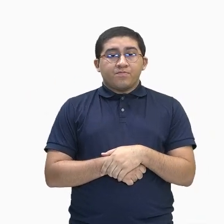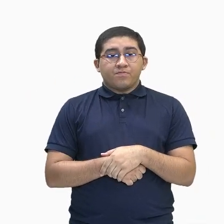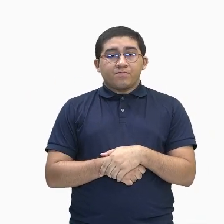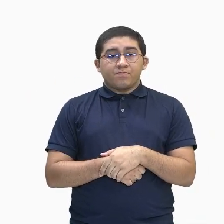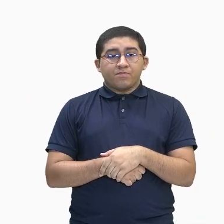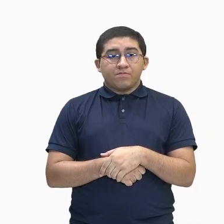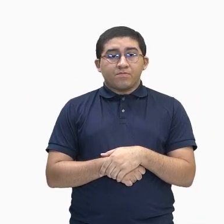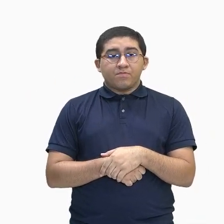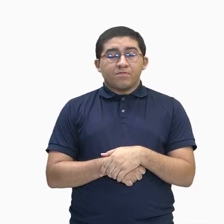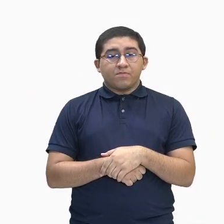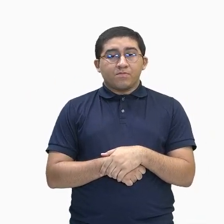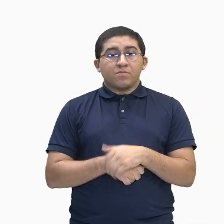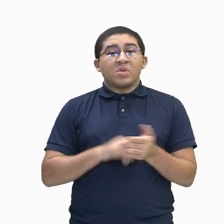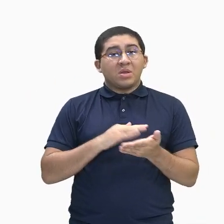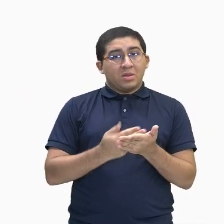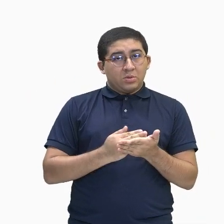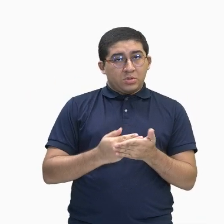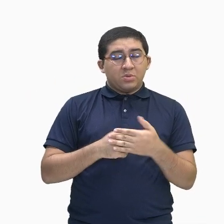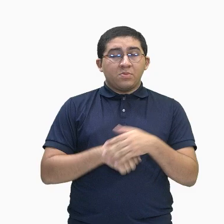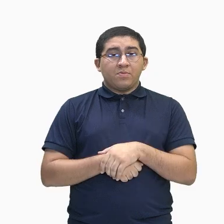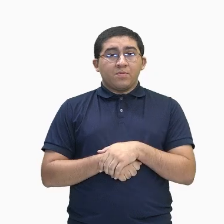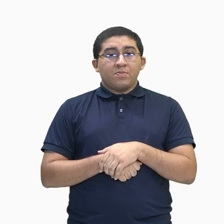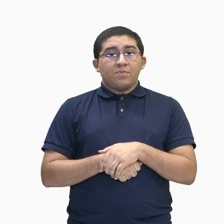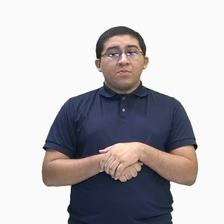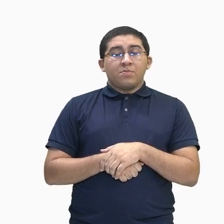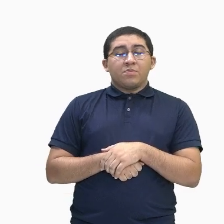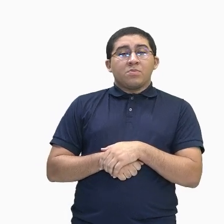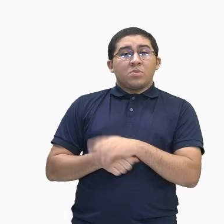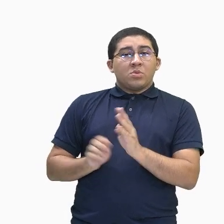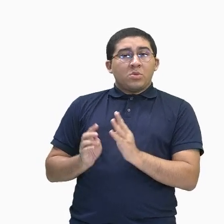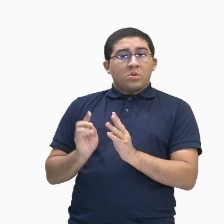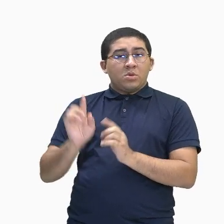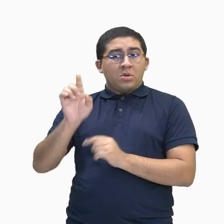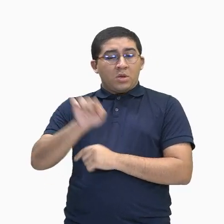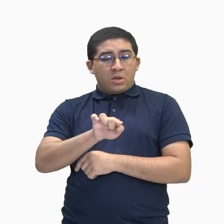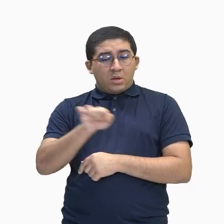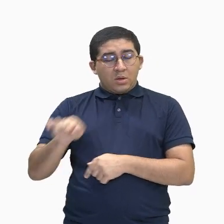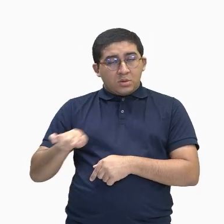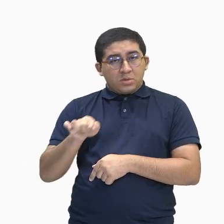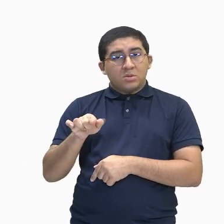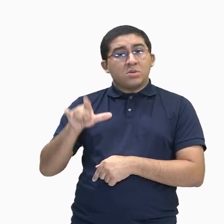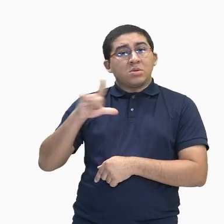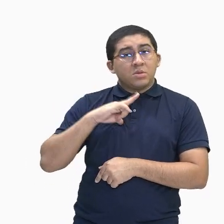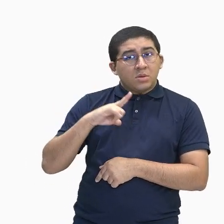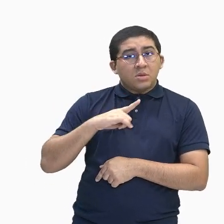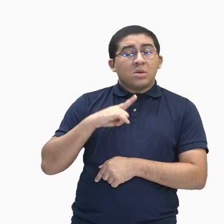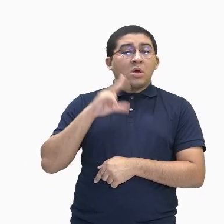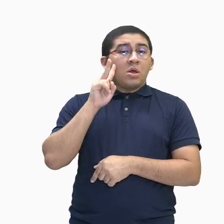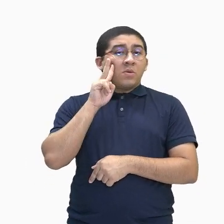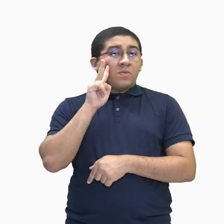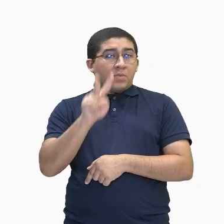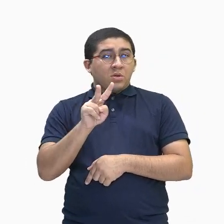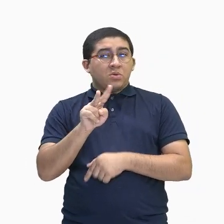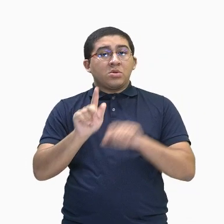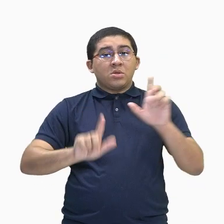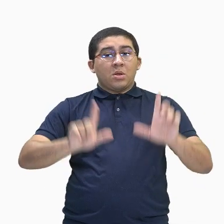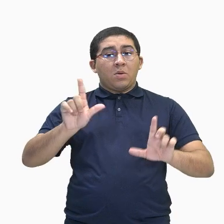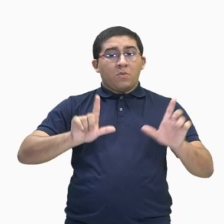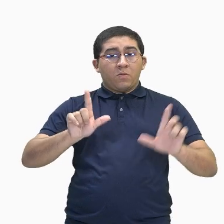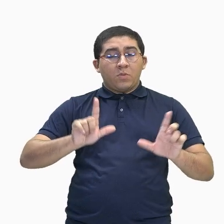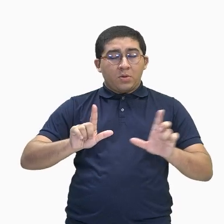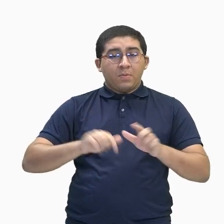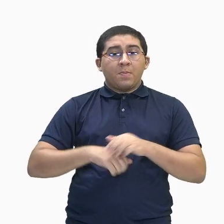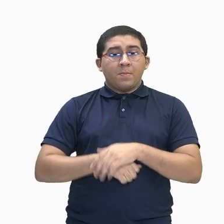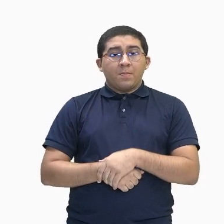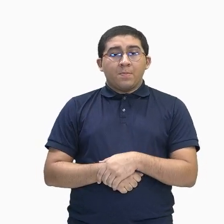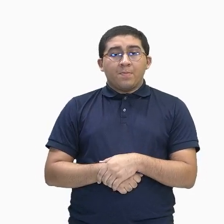Traduzindo para vocês, então eles estavam assistindo TV, estavam assistindo uma ação que estava acontecendo,